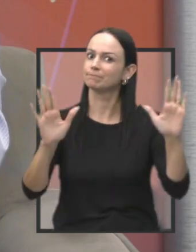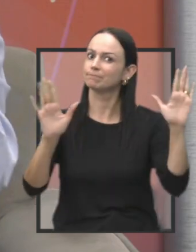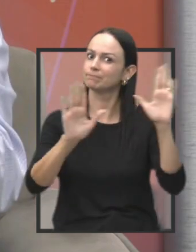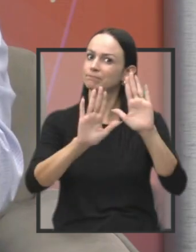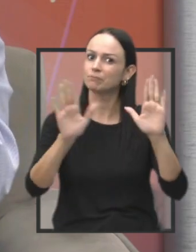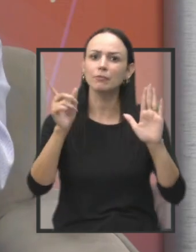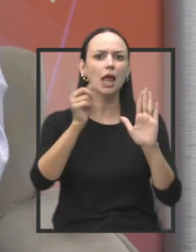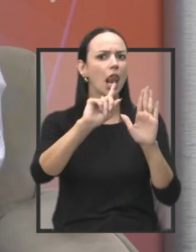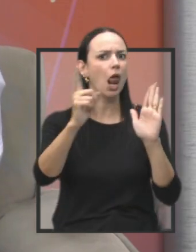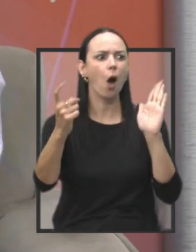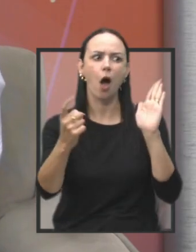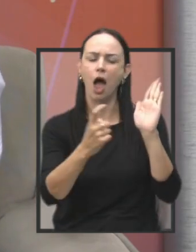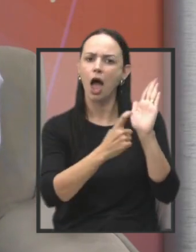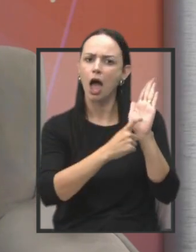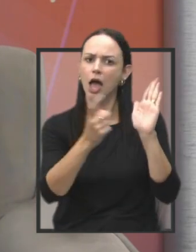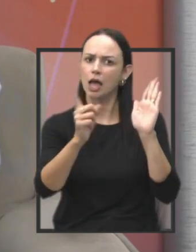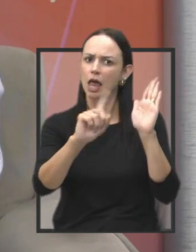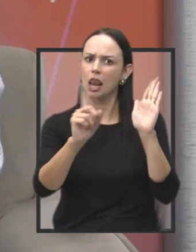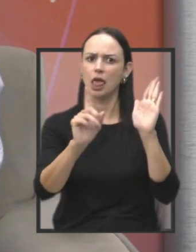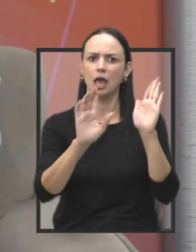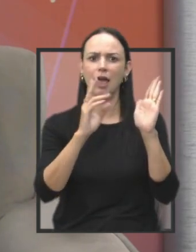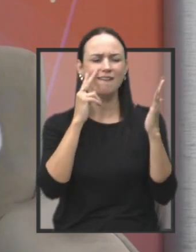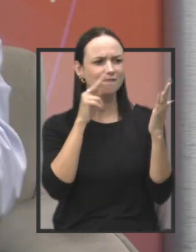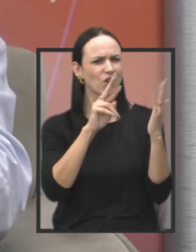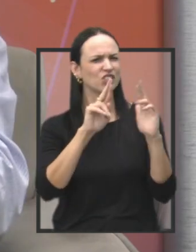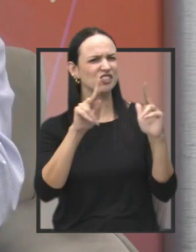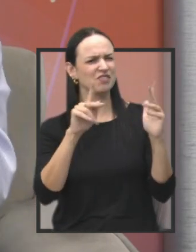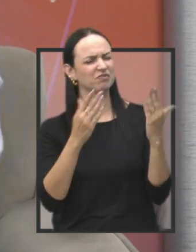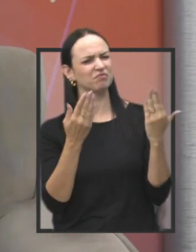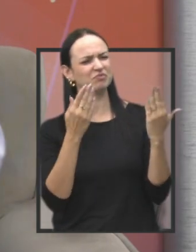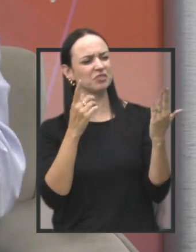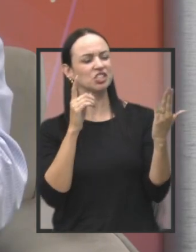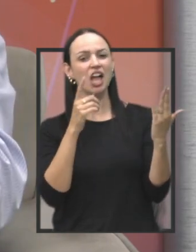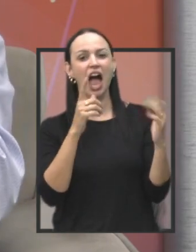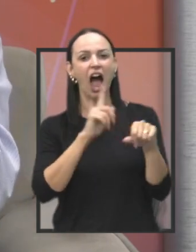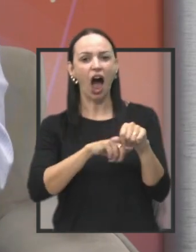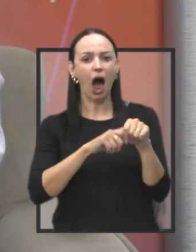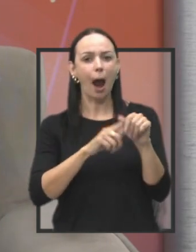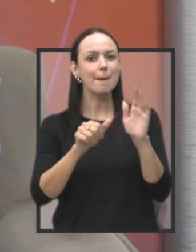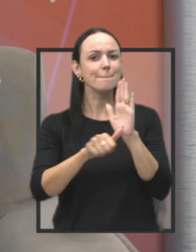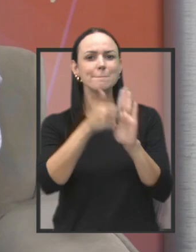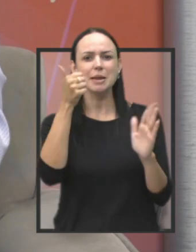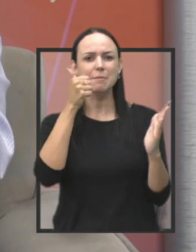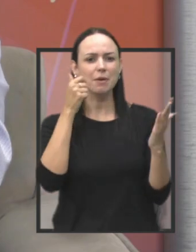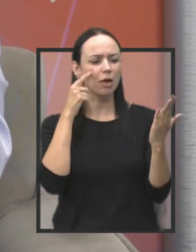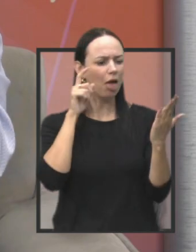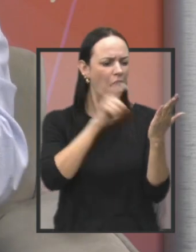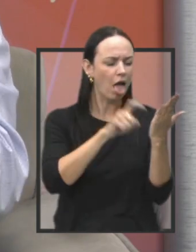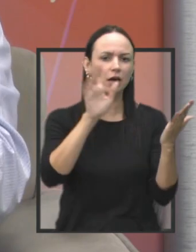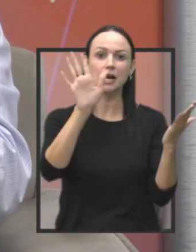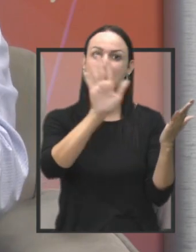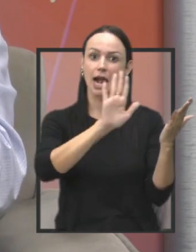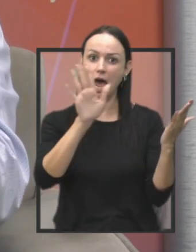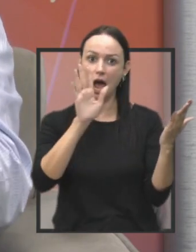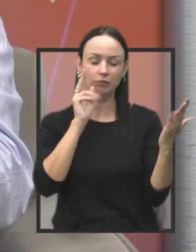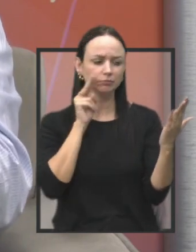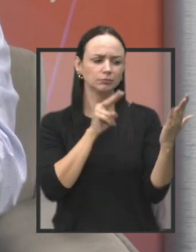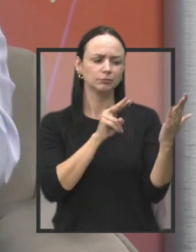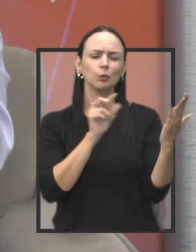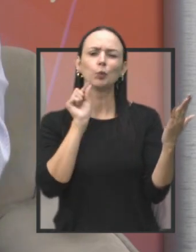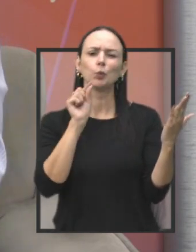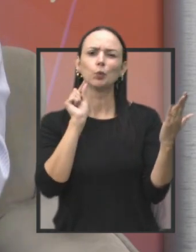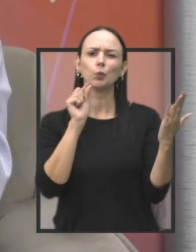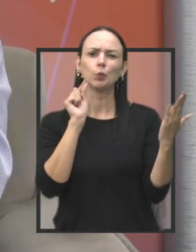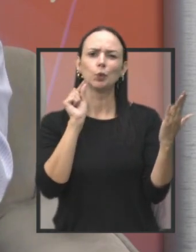não clique, não morda a chumbada logo na primeira. Deixa aí, procure, respira, conta até